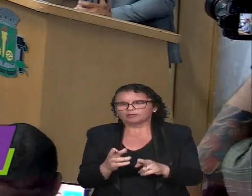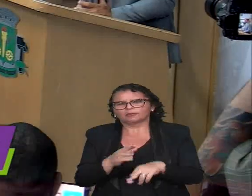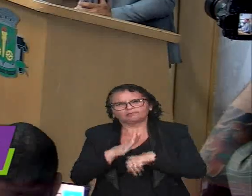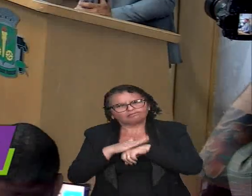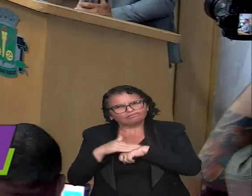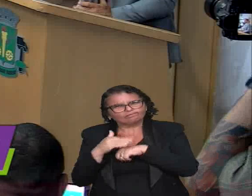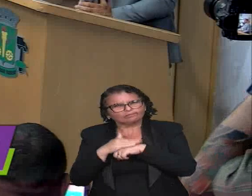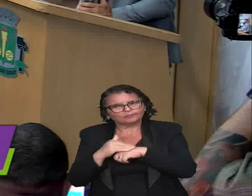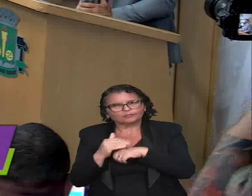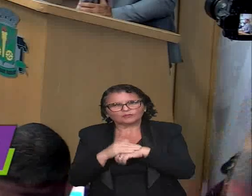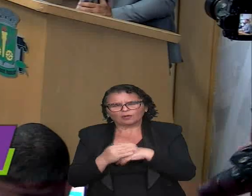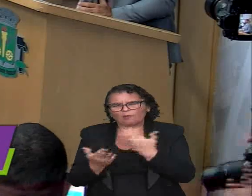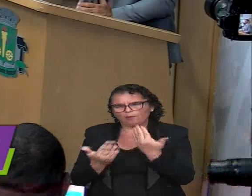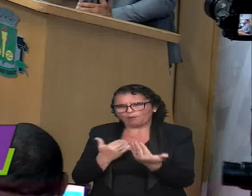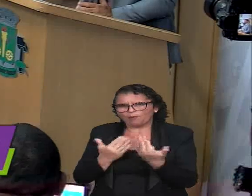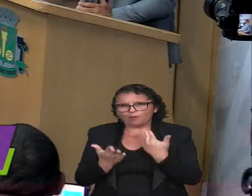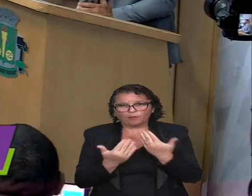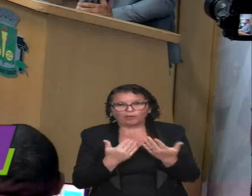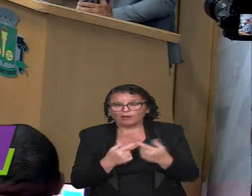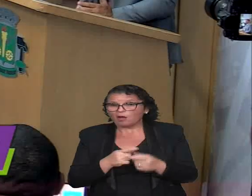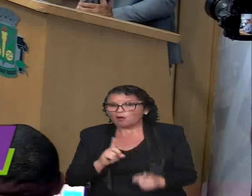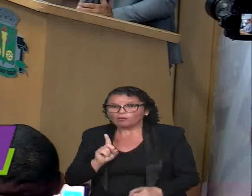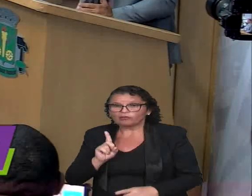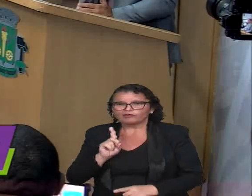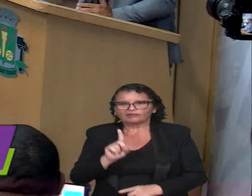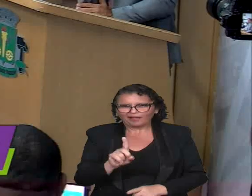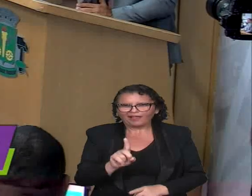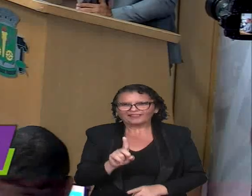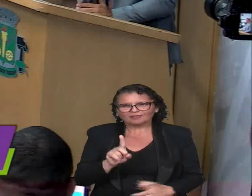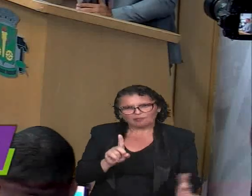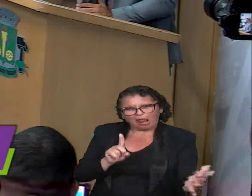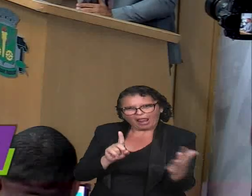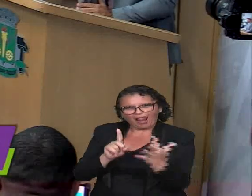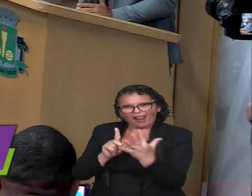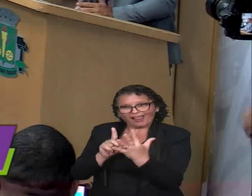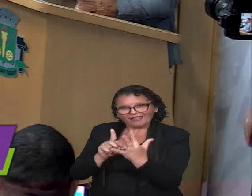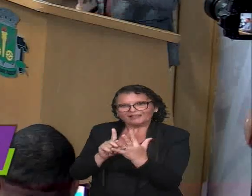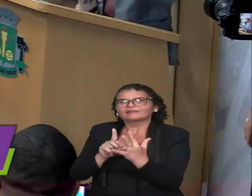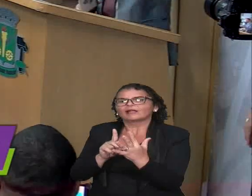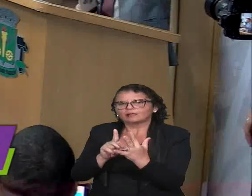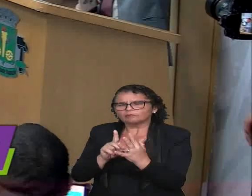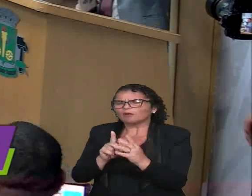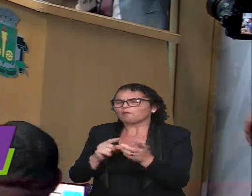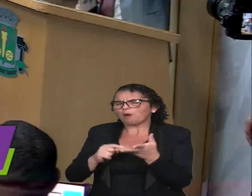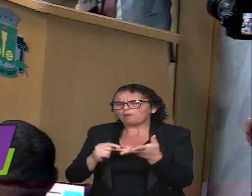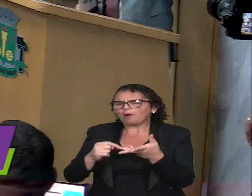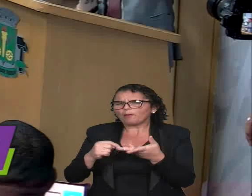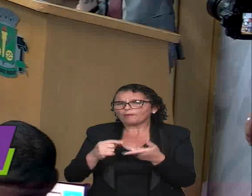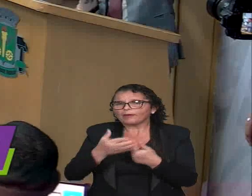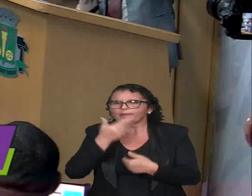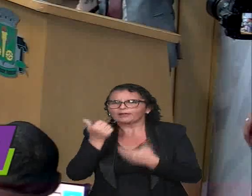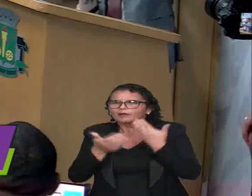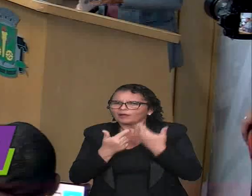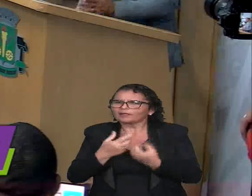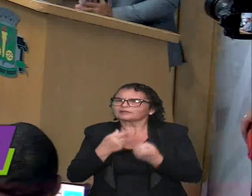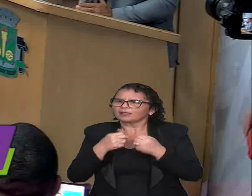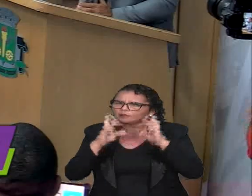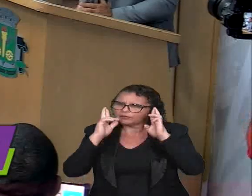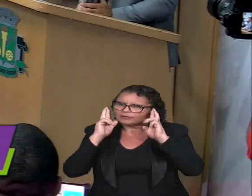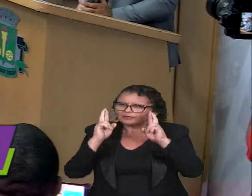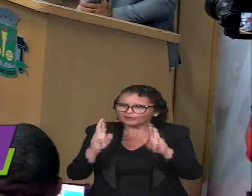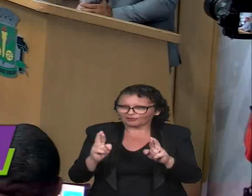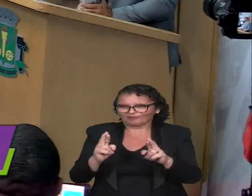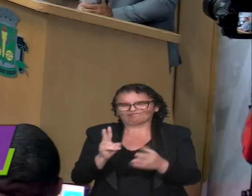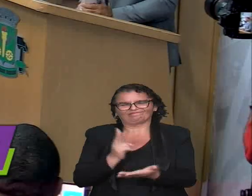carinhosa dialoga conosco onde a gente vai e até quando é para apontar algo que a gente precisa melhorar sempre é de maneira